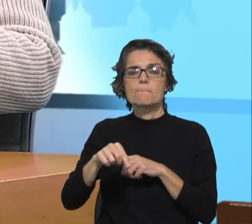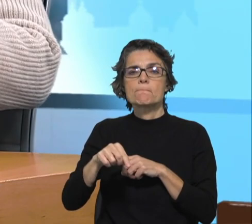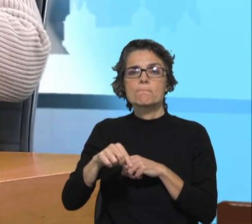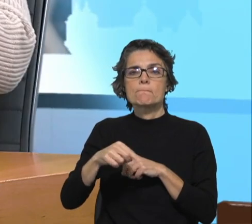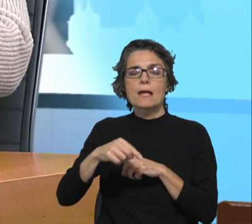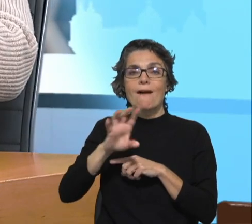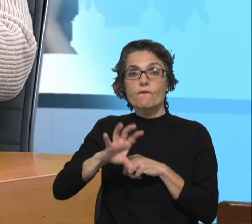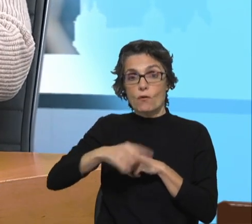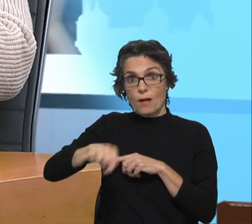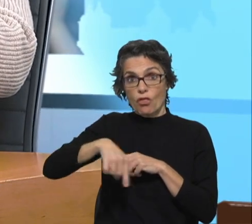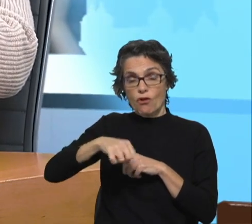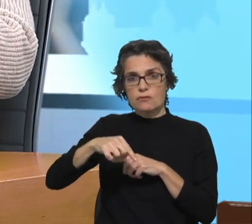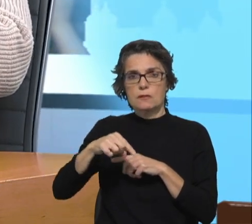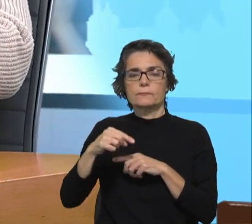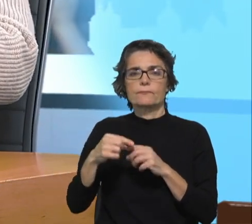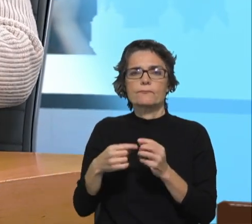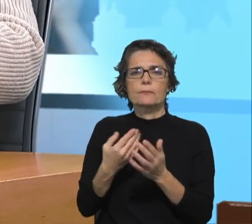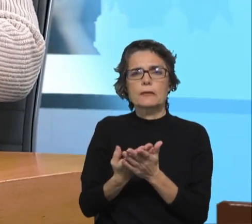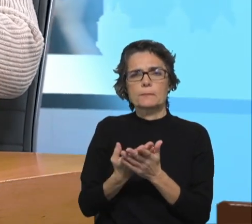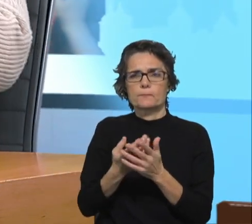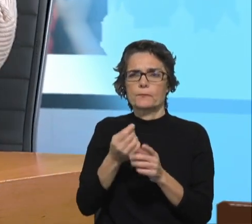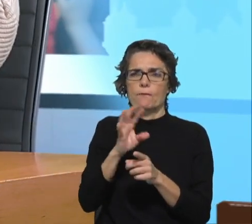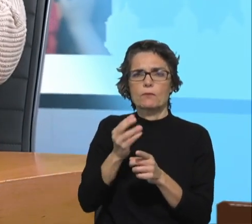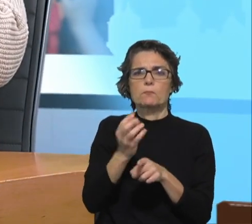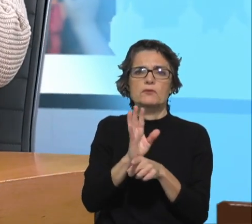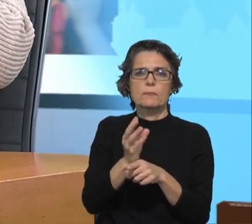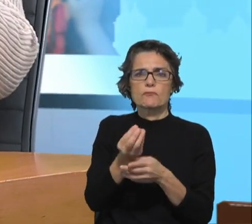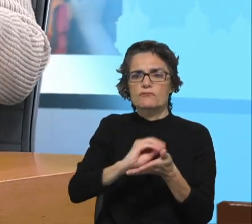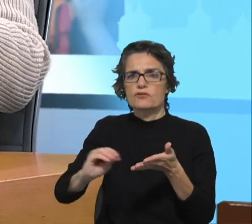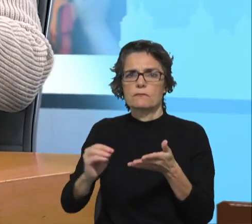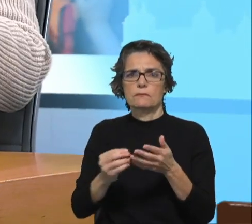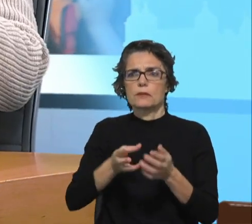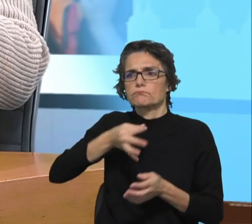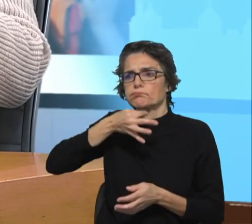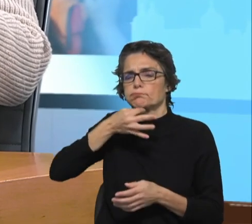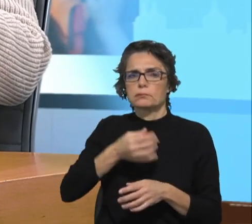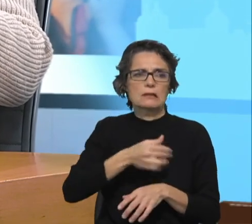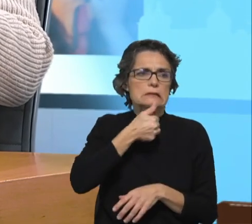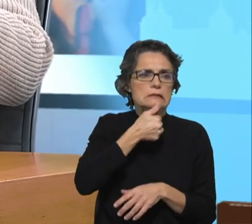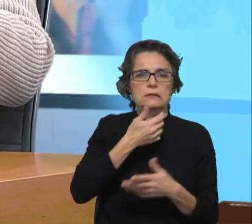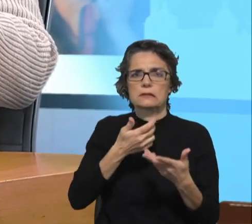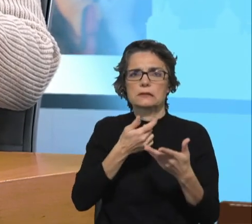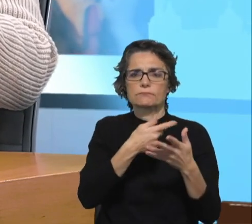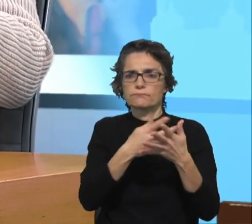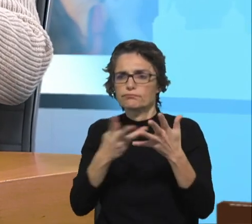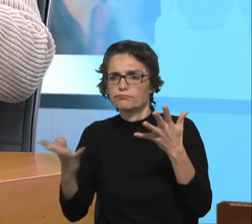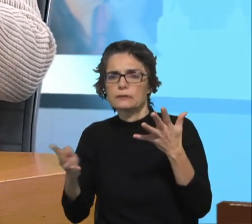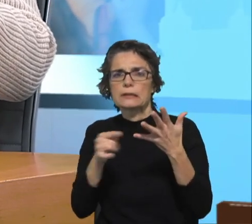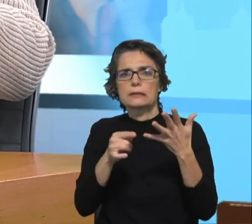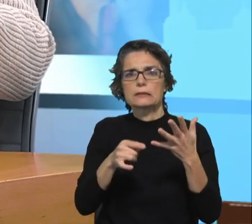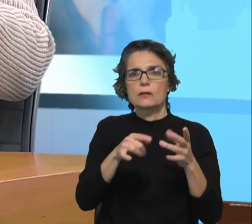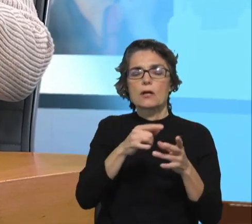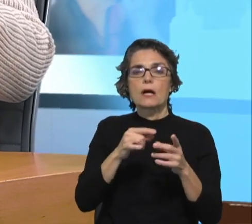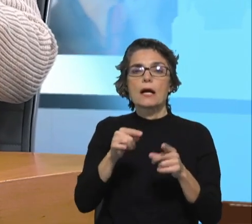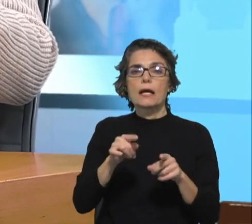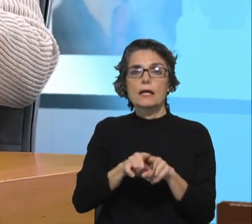nós inferimos as nossas coisas, o que escrevemos, aquilo que falamos, o que decidimos, é uma distribuição em sino, que nós